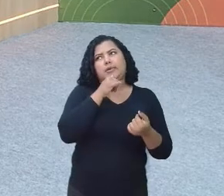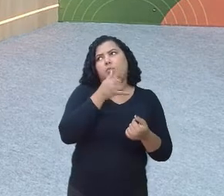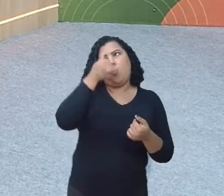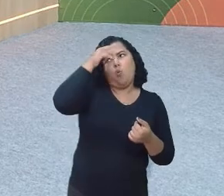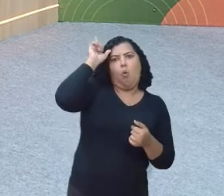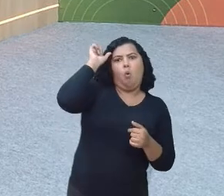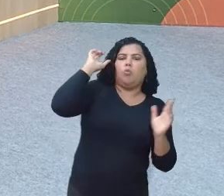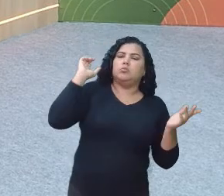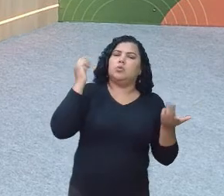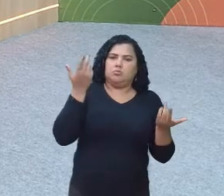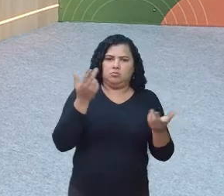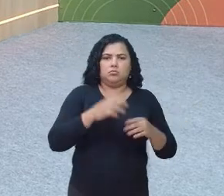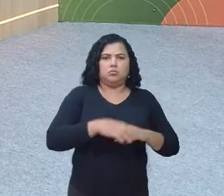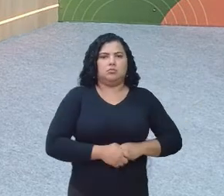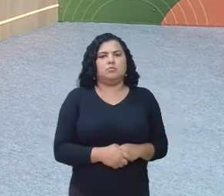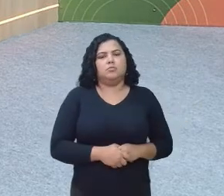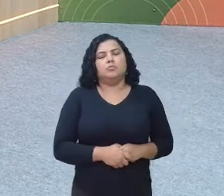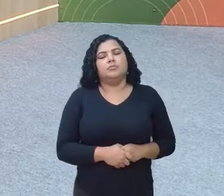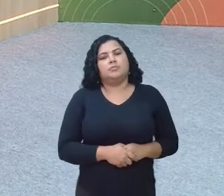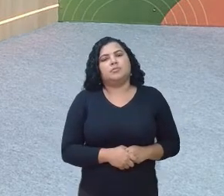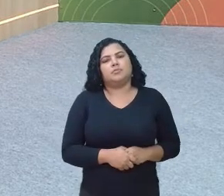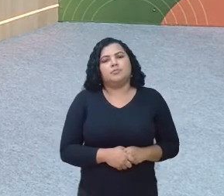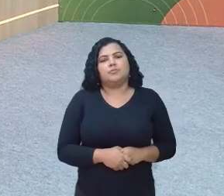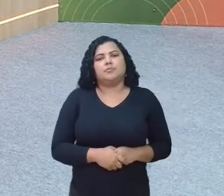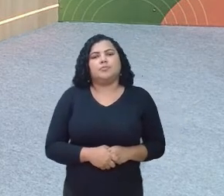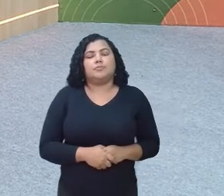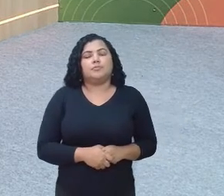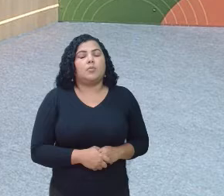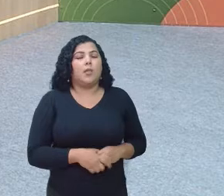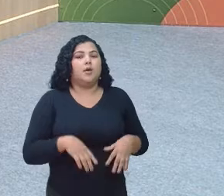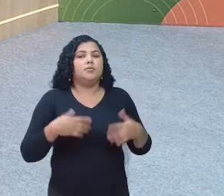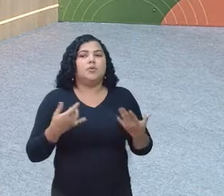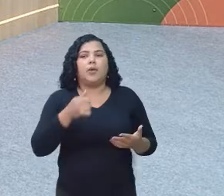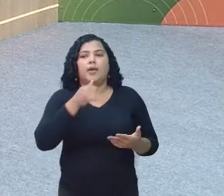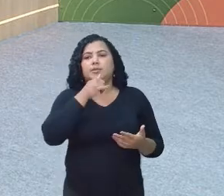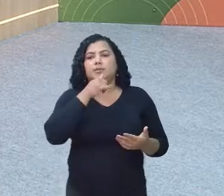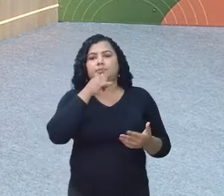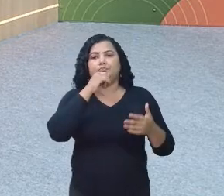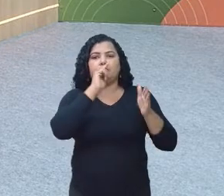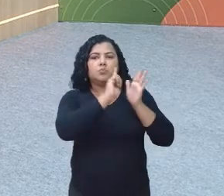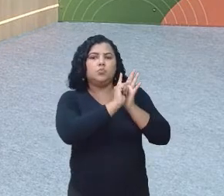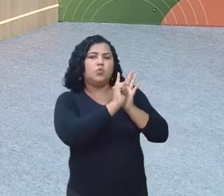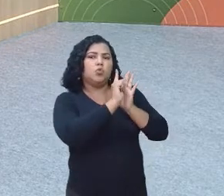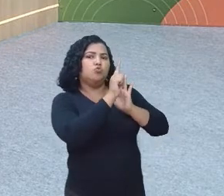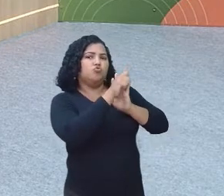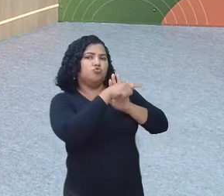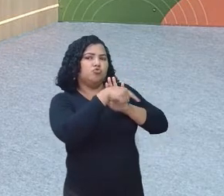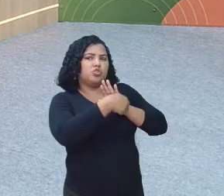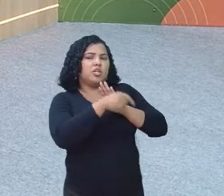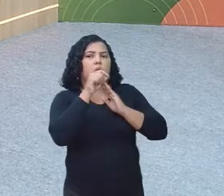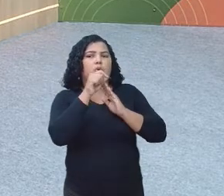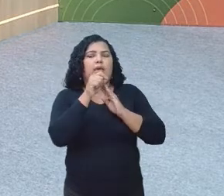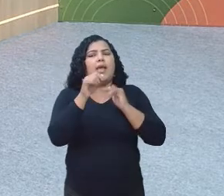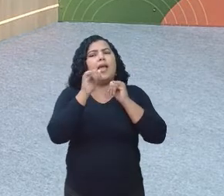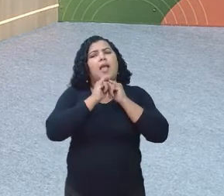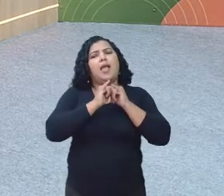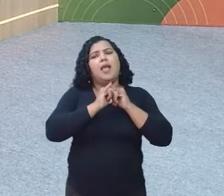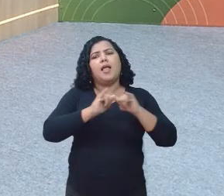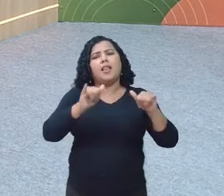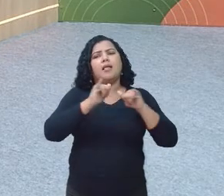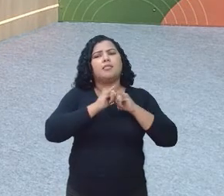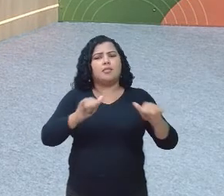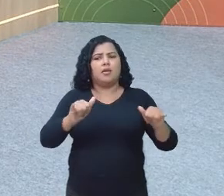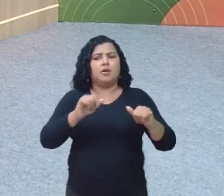sabe? O gênero é da ordem do relatar, então ele vai relatar aí o que aconteceu.